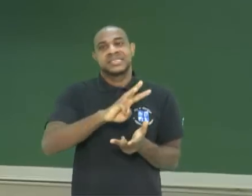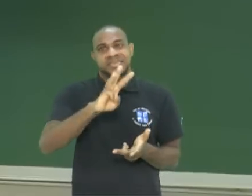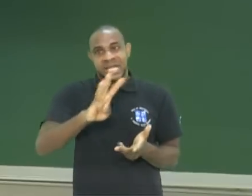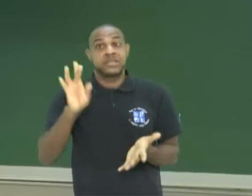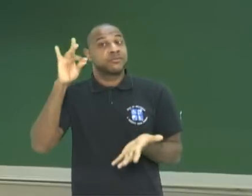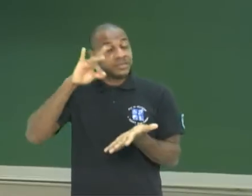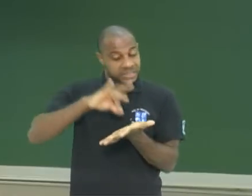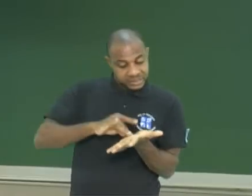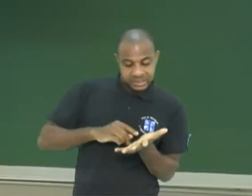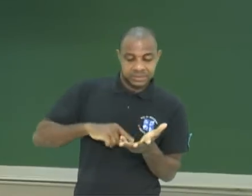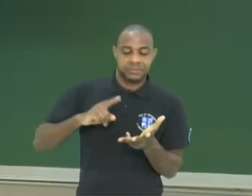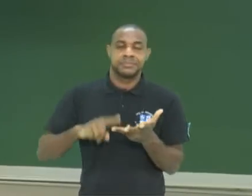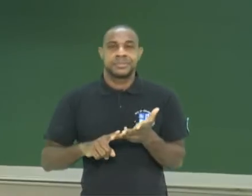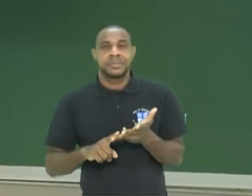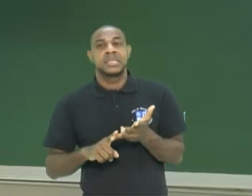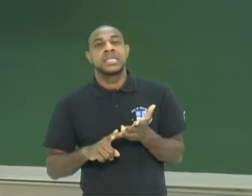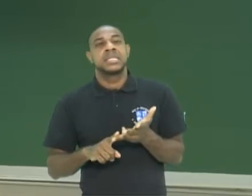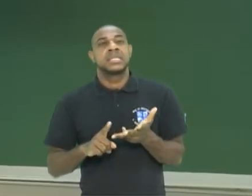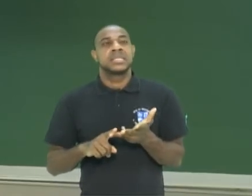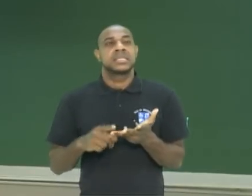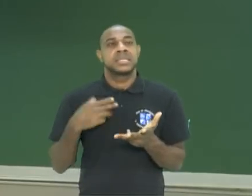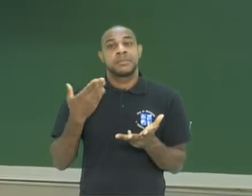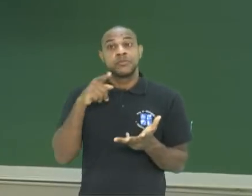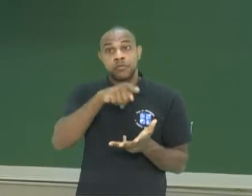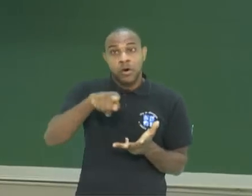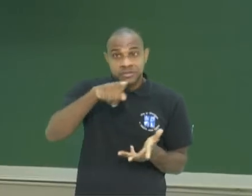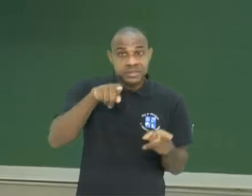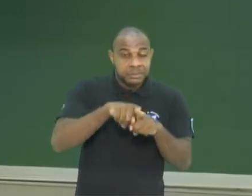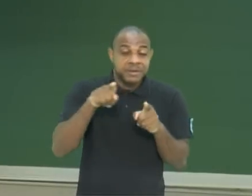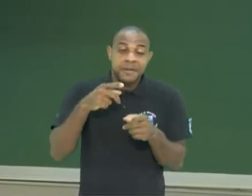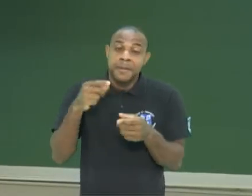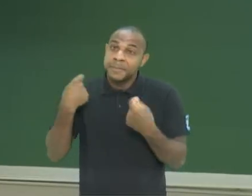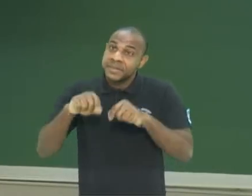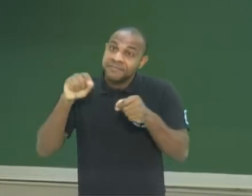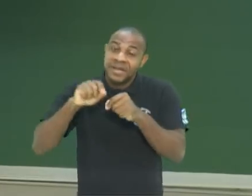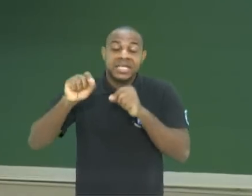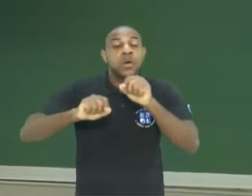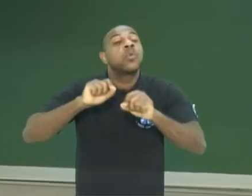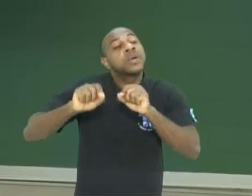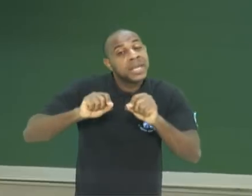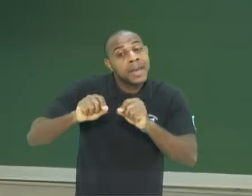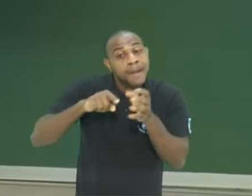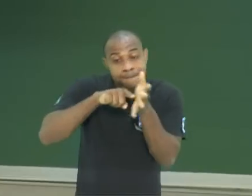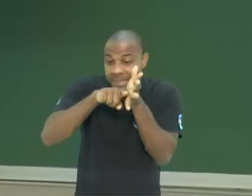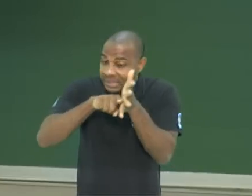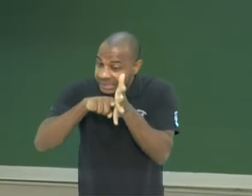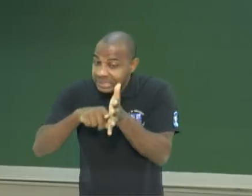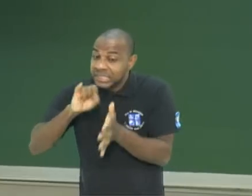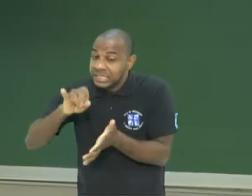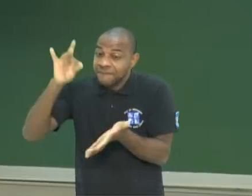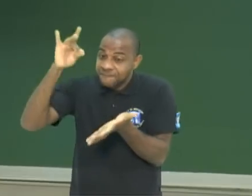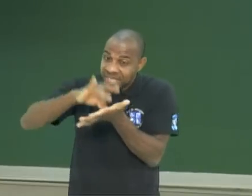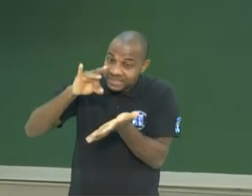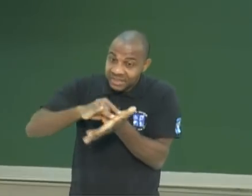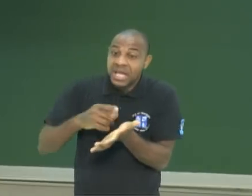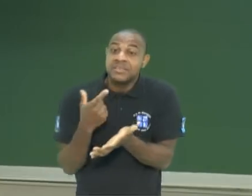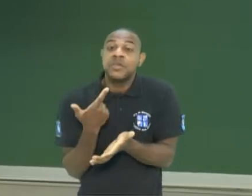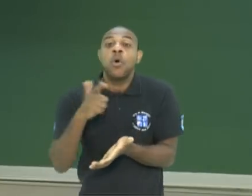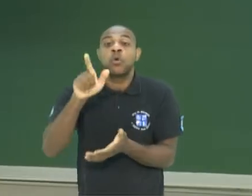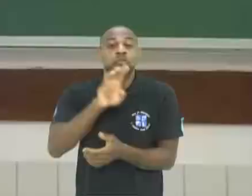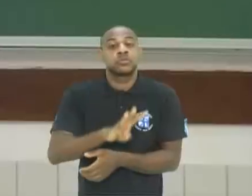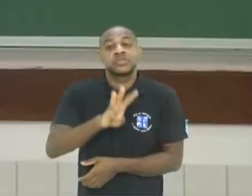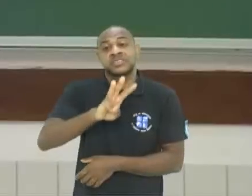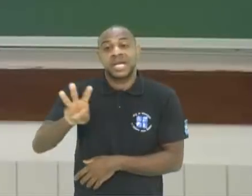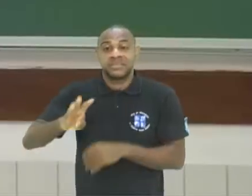Sugere também ali o quê? Que você faça o quê? Pesquise se mais de uma fonte